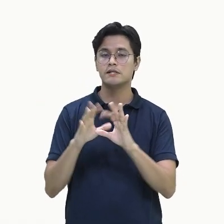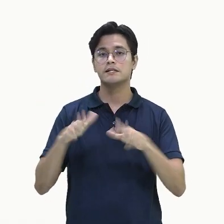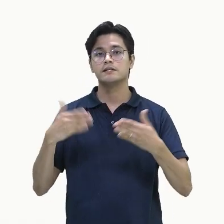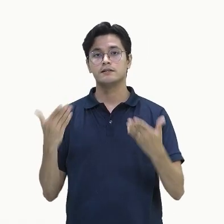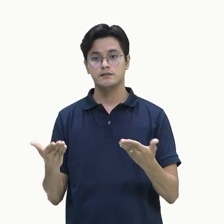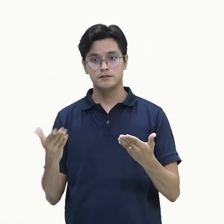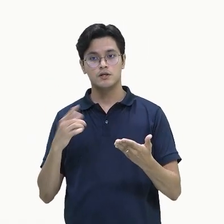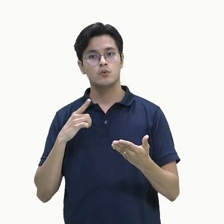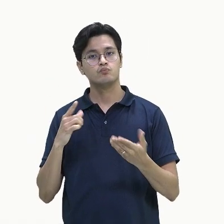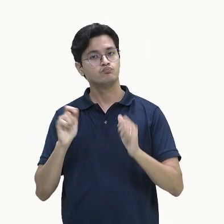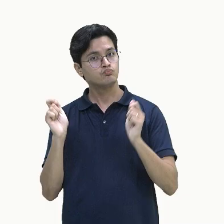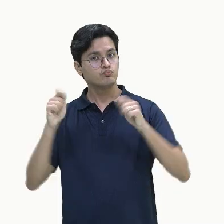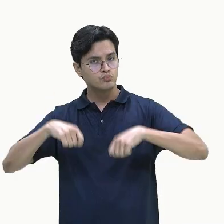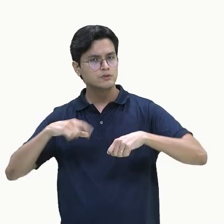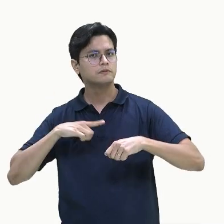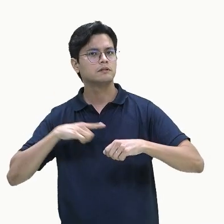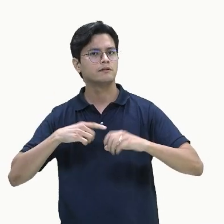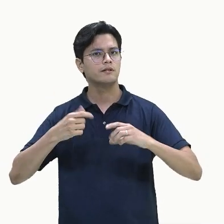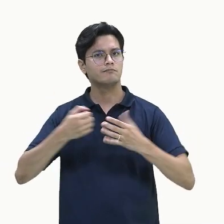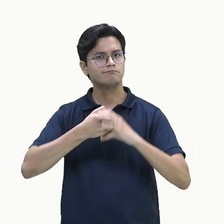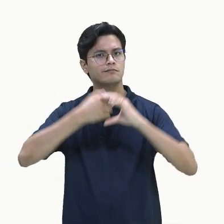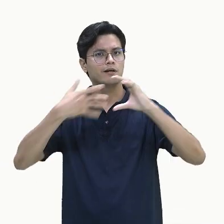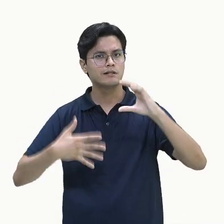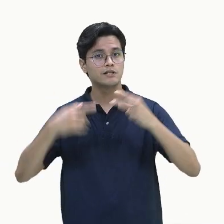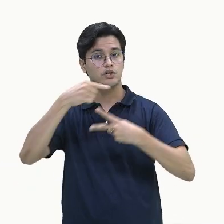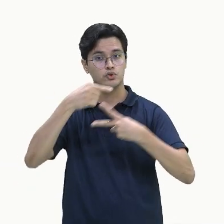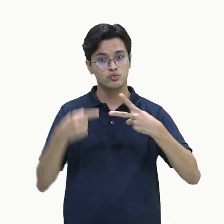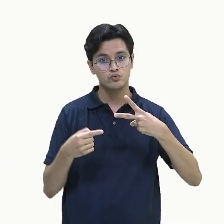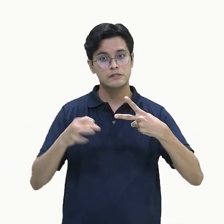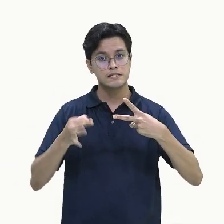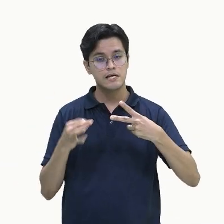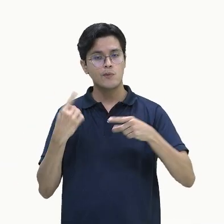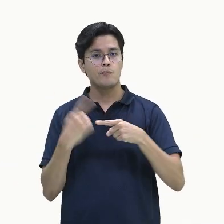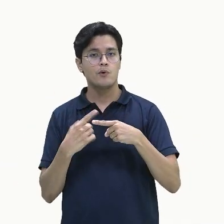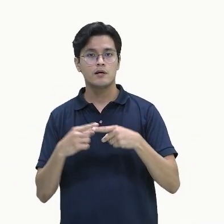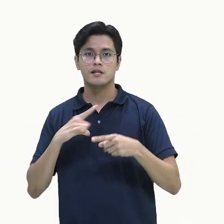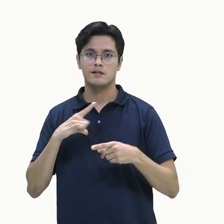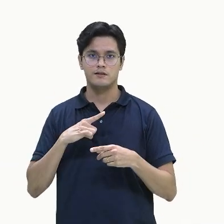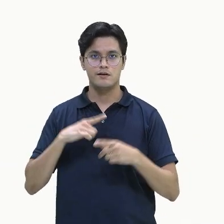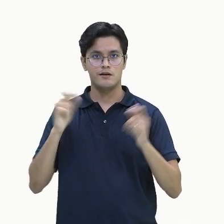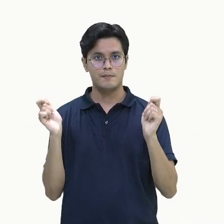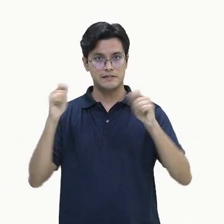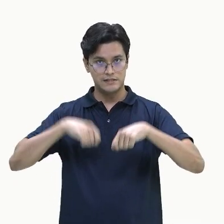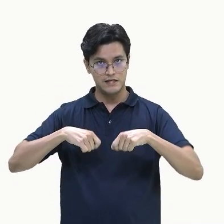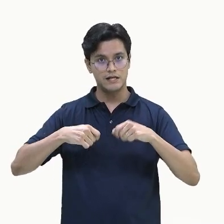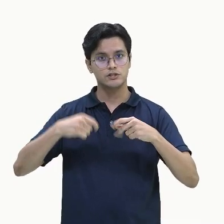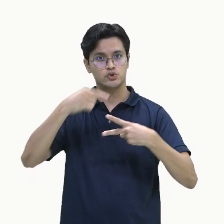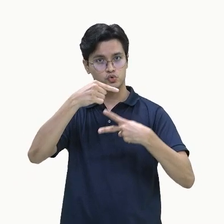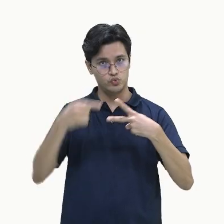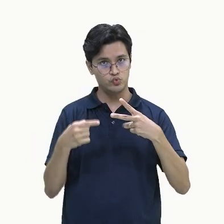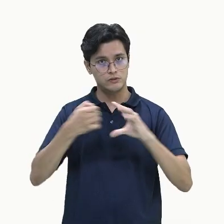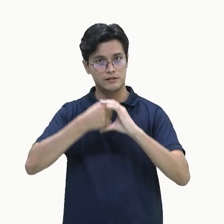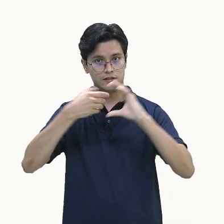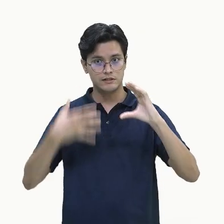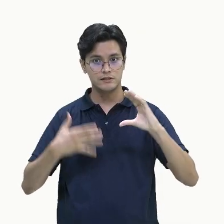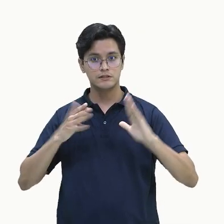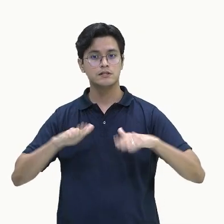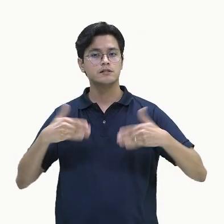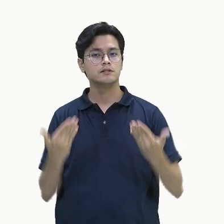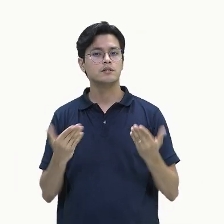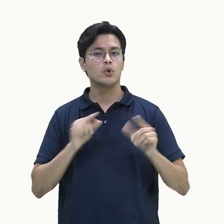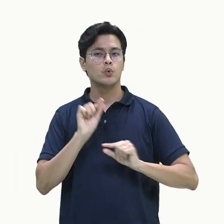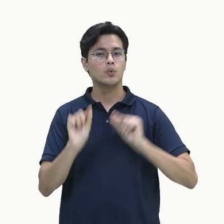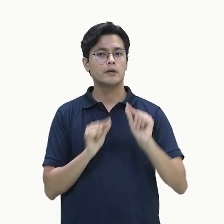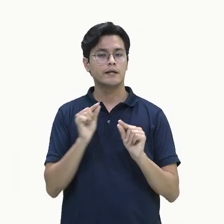duas características. Por ter a capacidade de ter essas duas características, o que nós temos? Nós temos